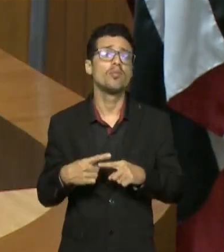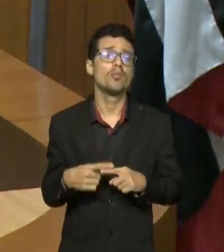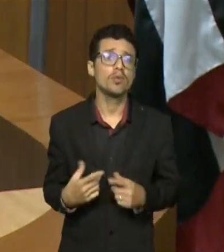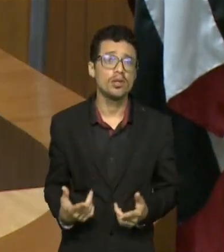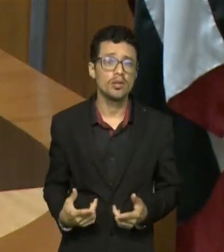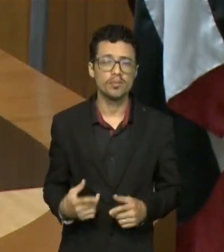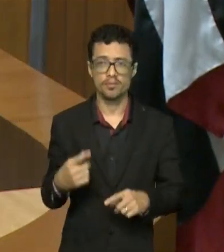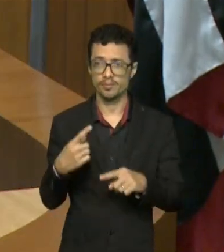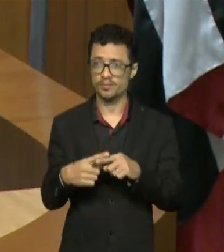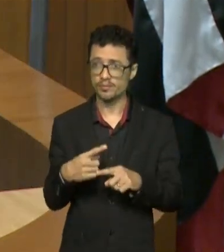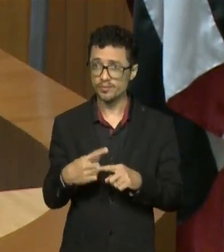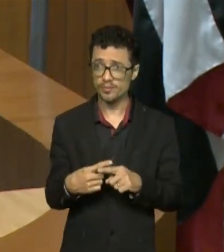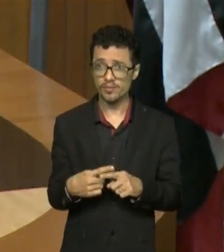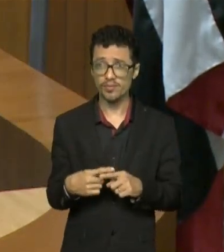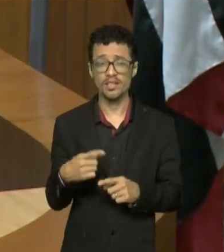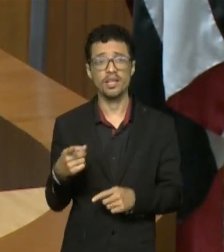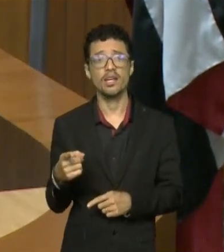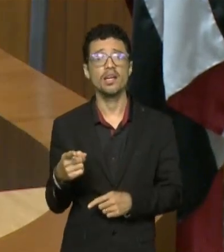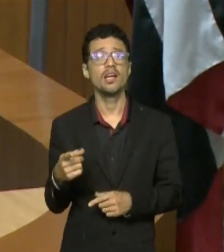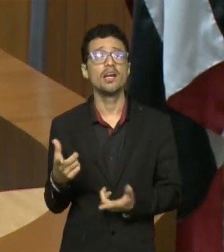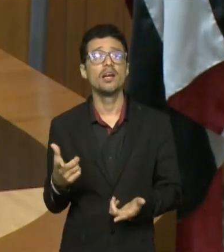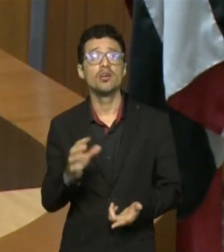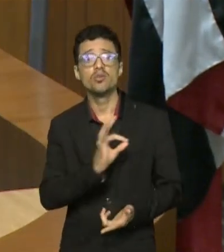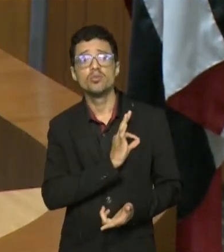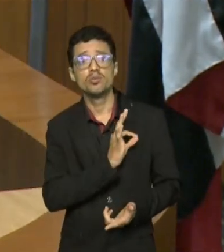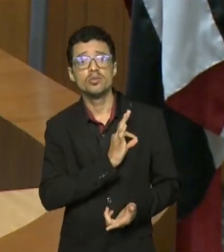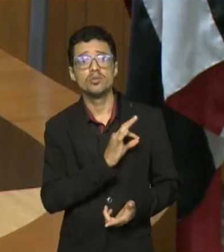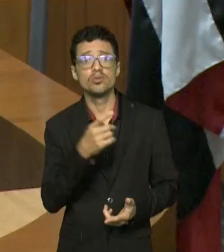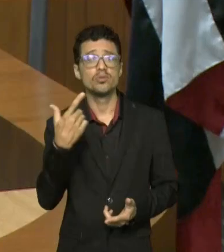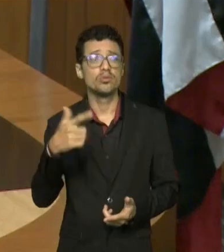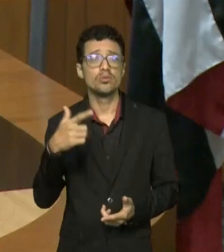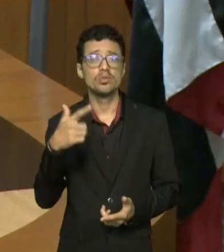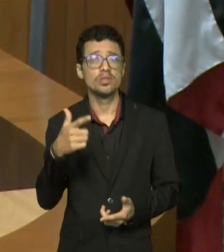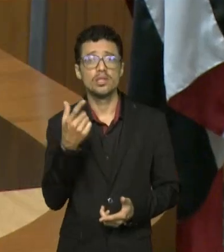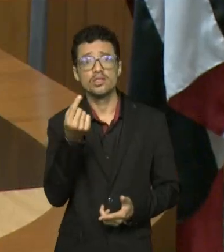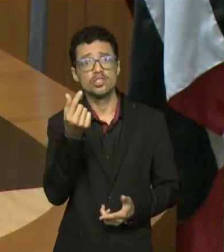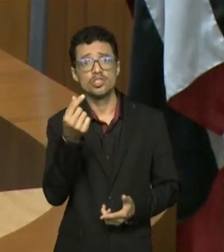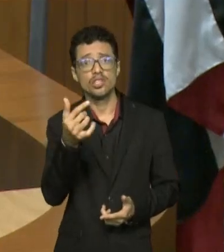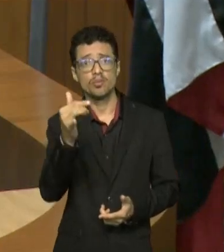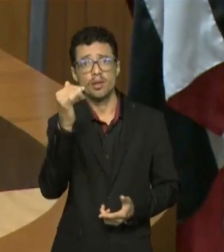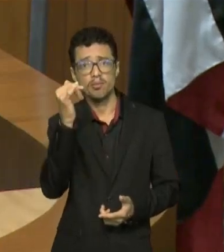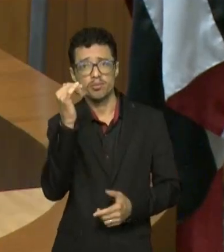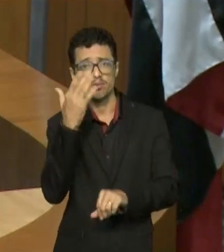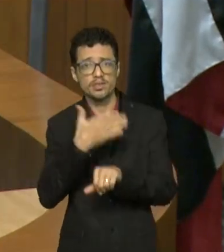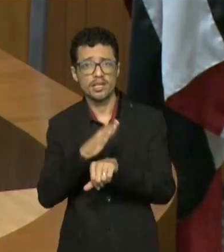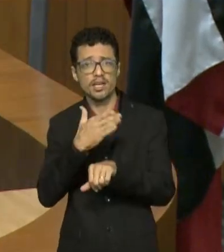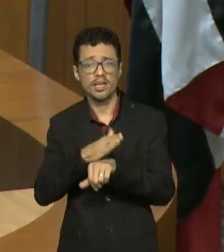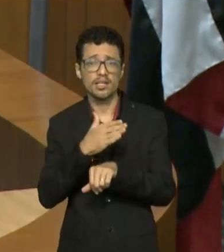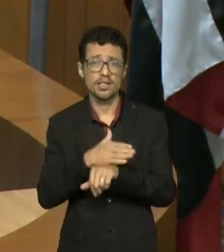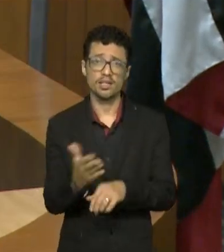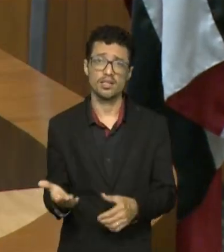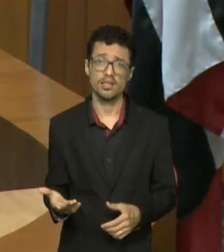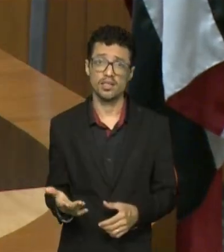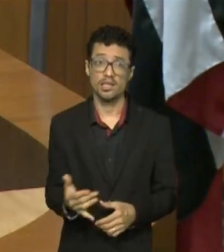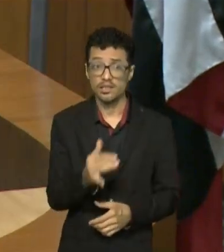policial não tem dinheiro para treinar. E tiro é